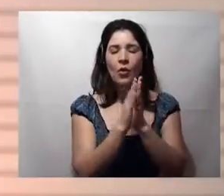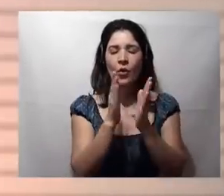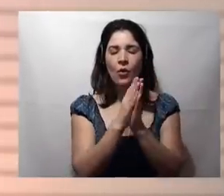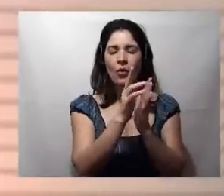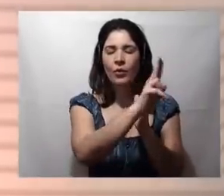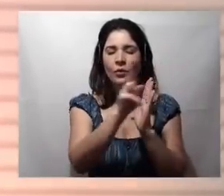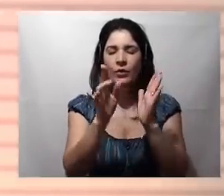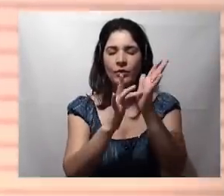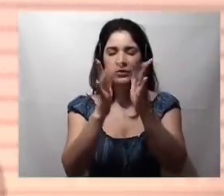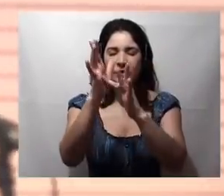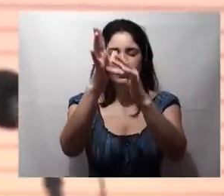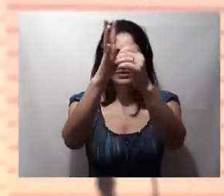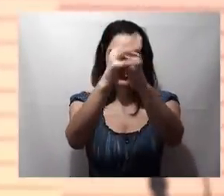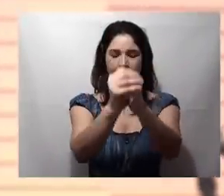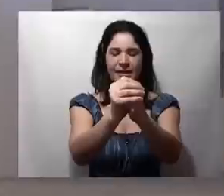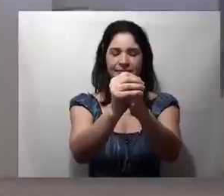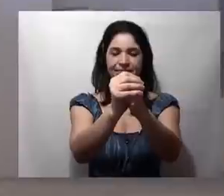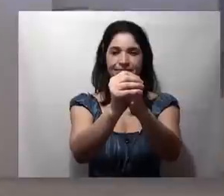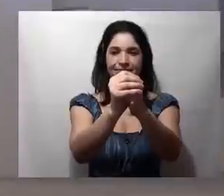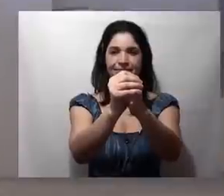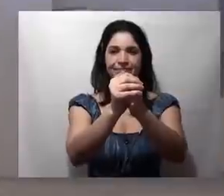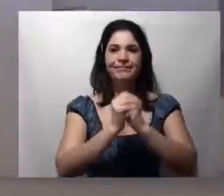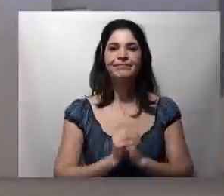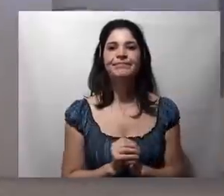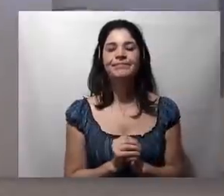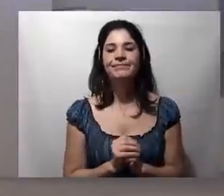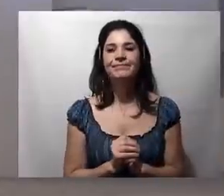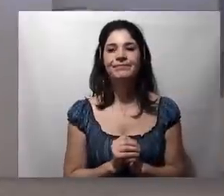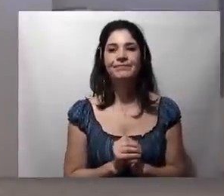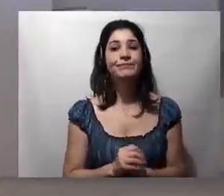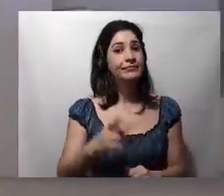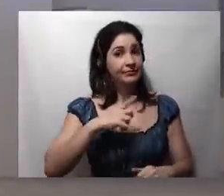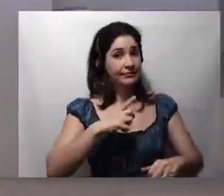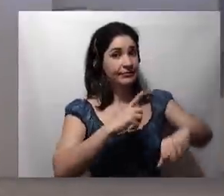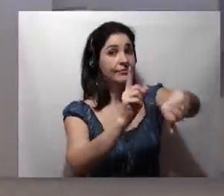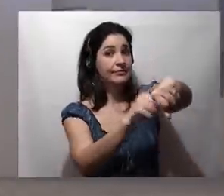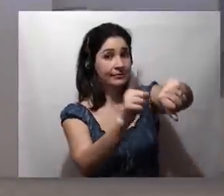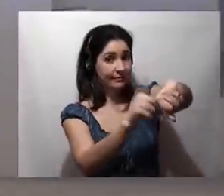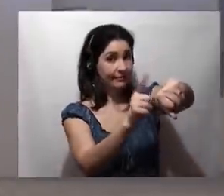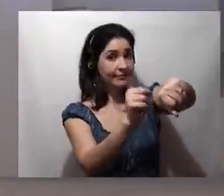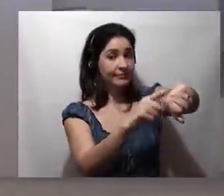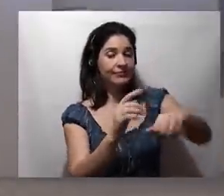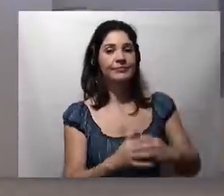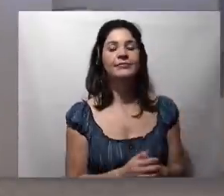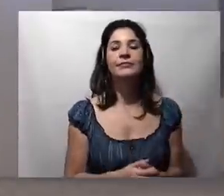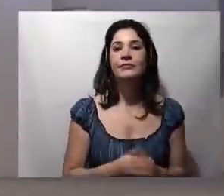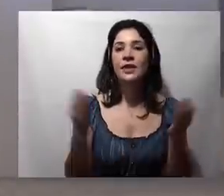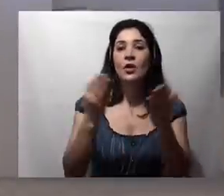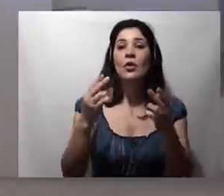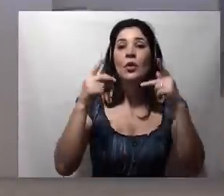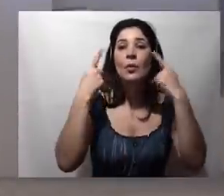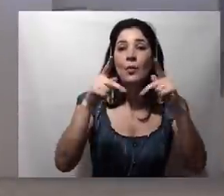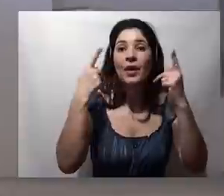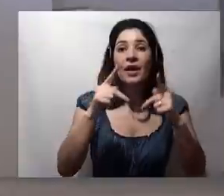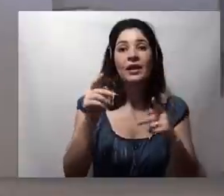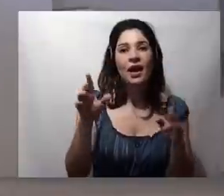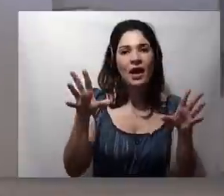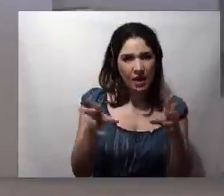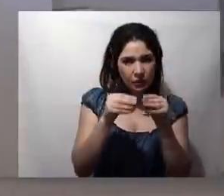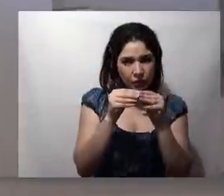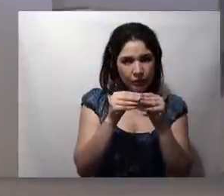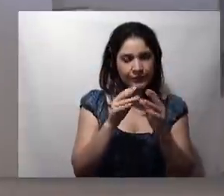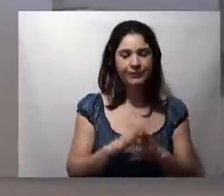amém né nós temos sempre horário então hoje só vou pegar uma parte